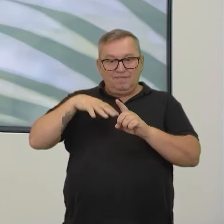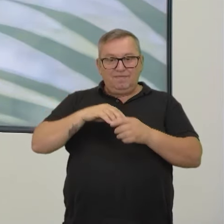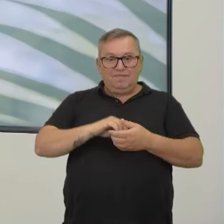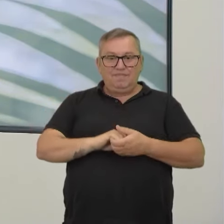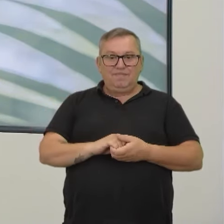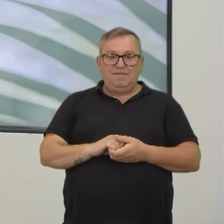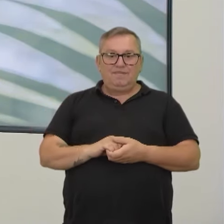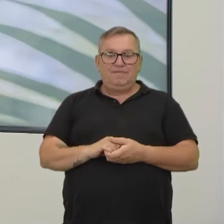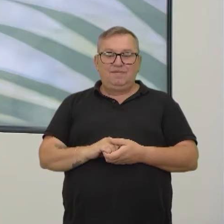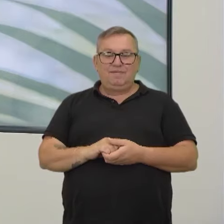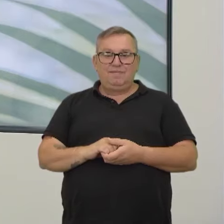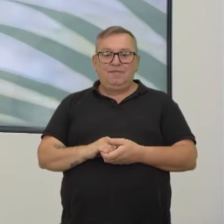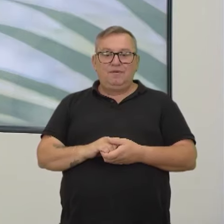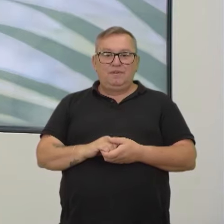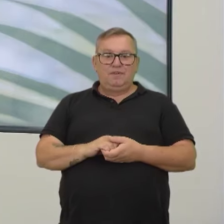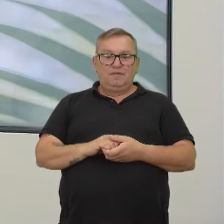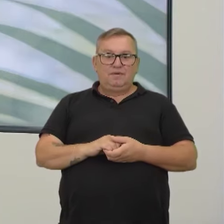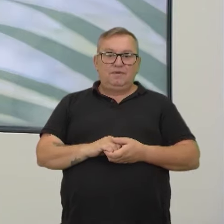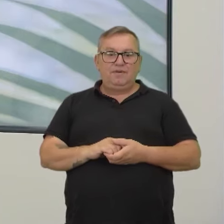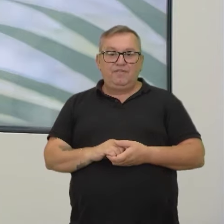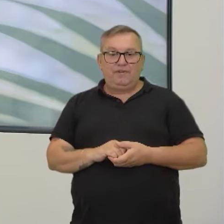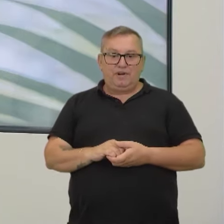noite.